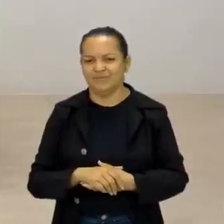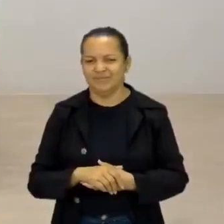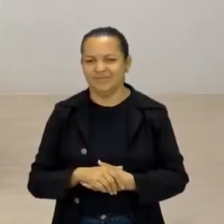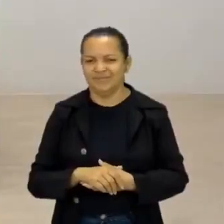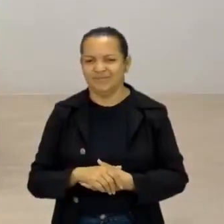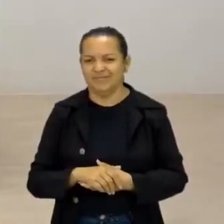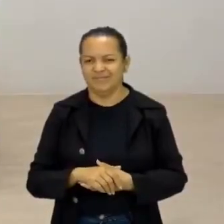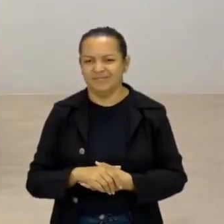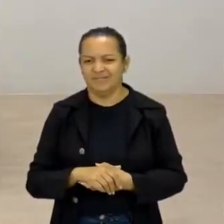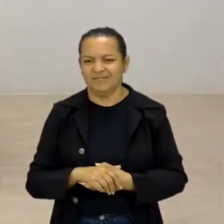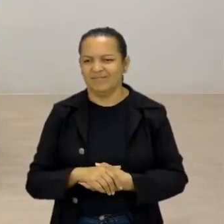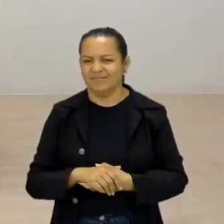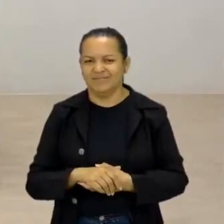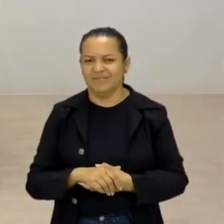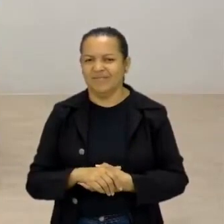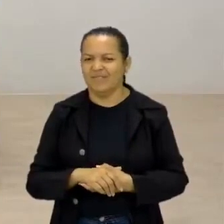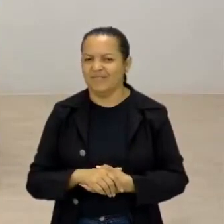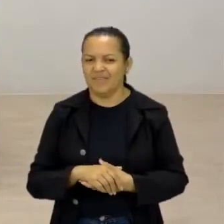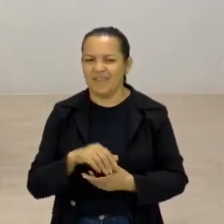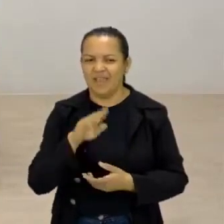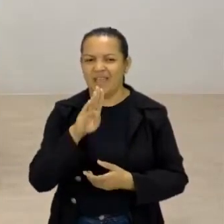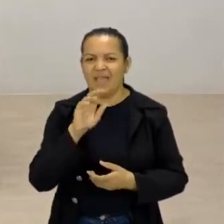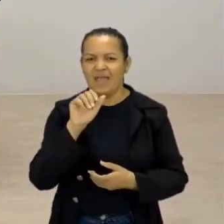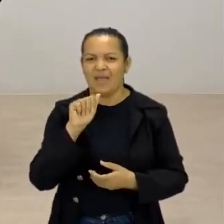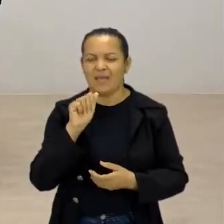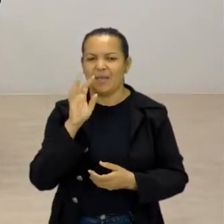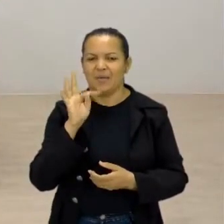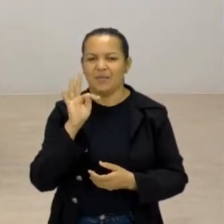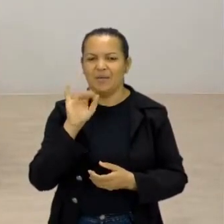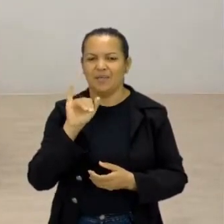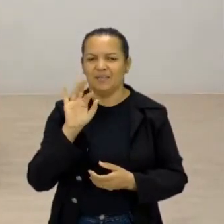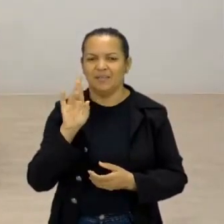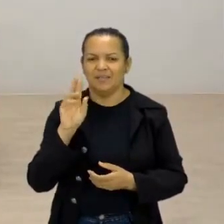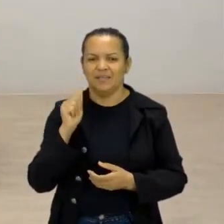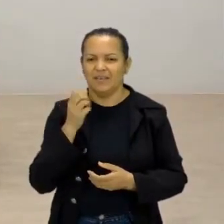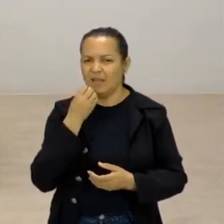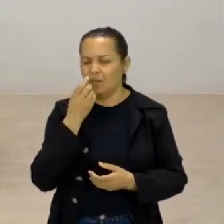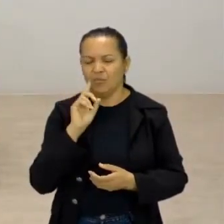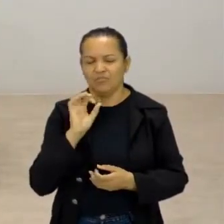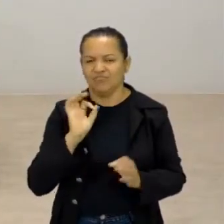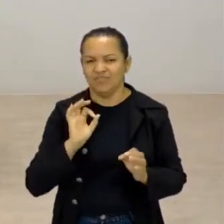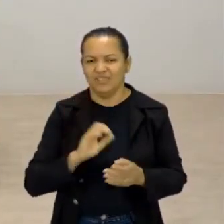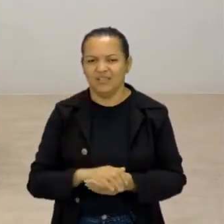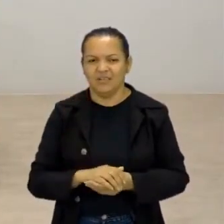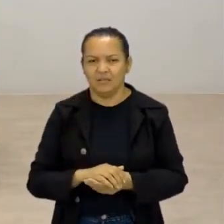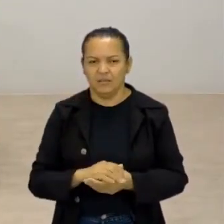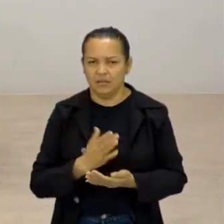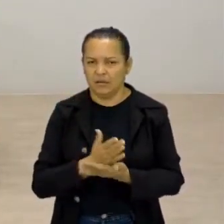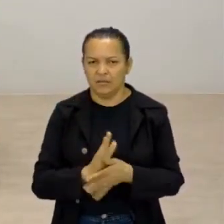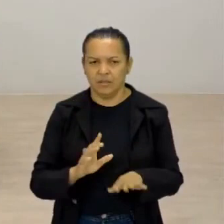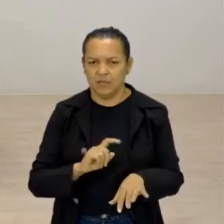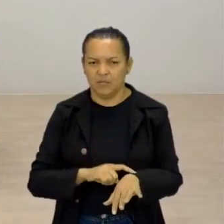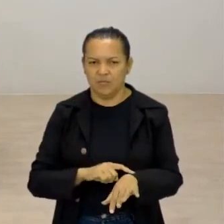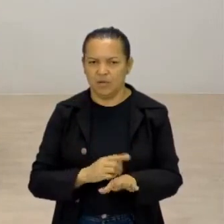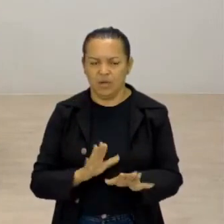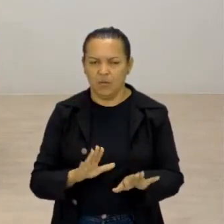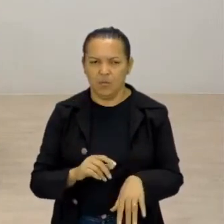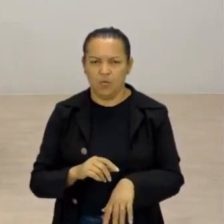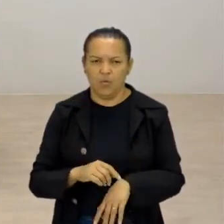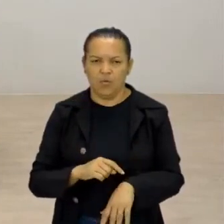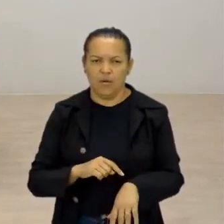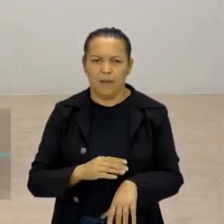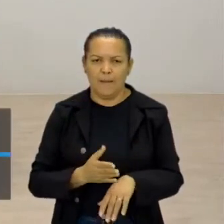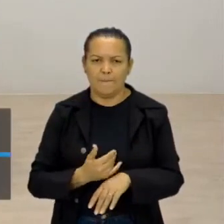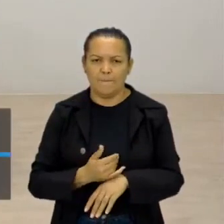bateria não estava boa, Leandro. Leandro, a bateria não está funcionando, Leandro. E acabou o tempo, menos de 1 minuto. Menos de 1 minuto. Então, ó, com